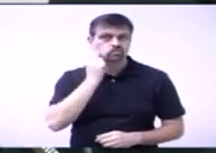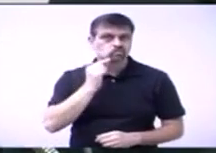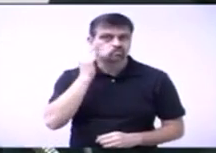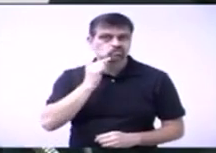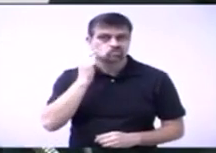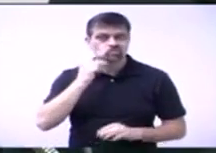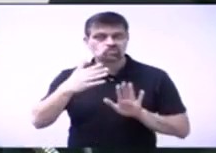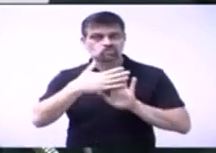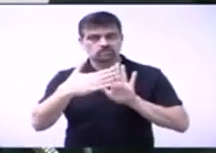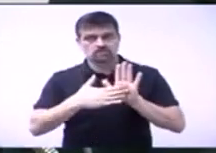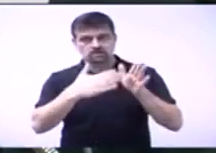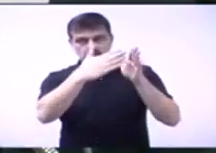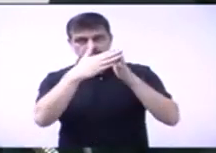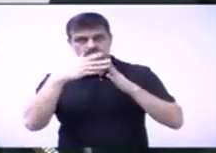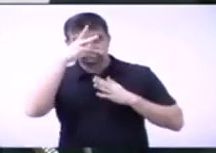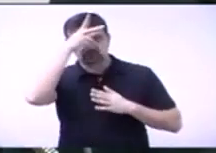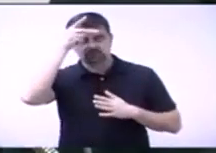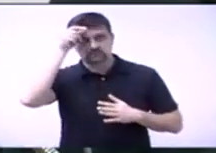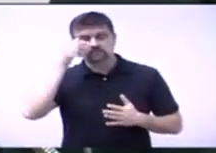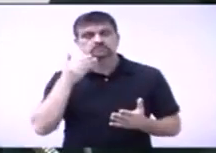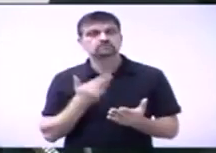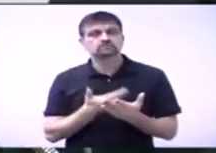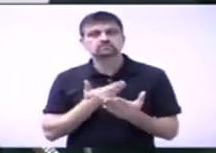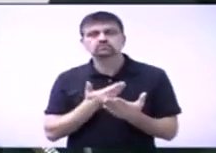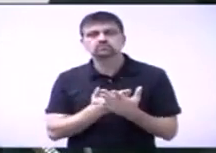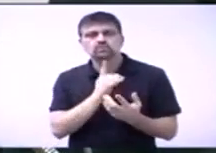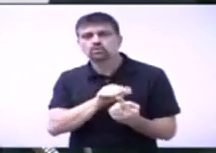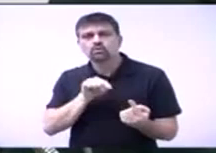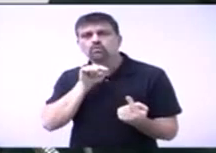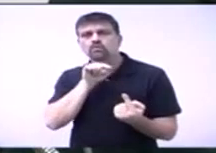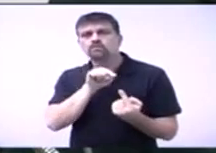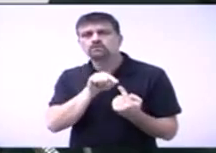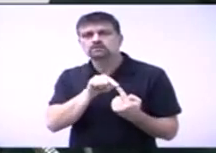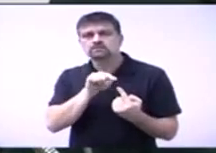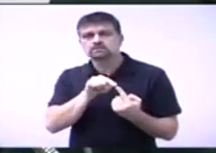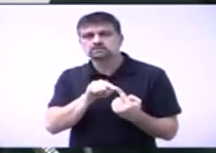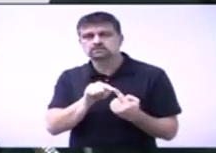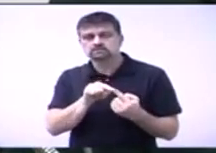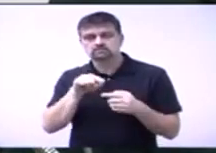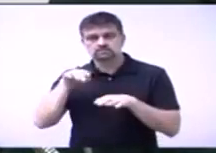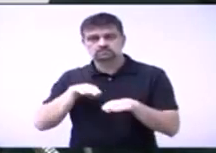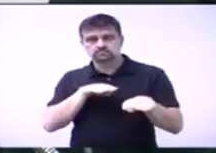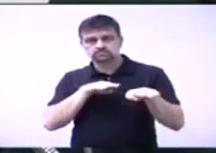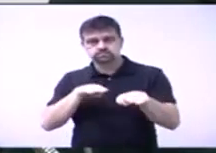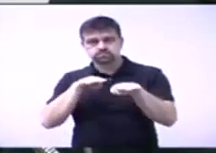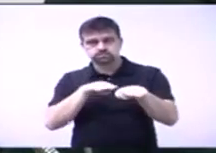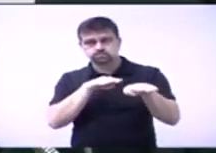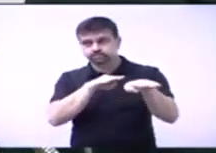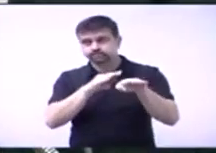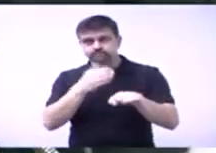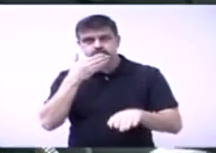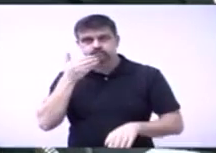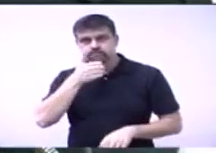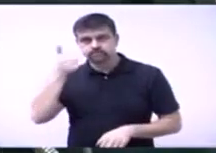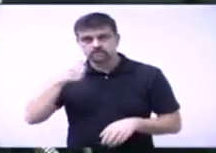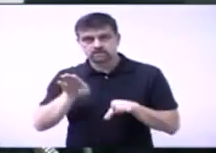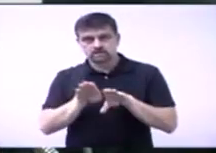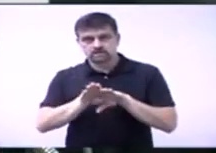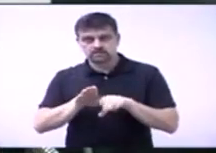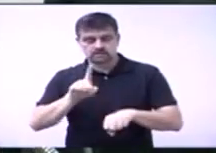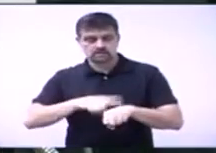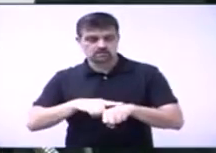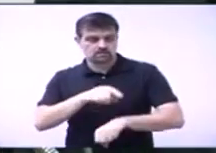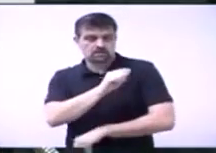Zelato, propõe ao Executivo estudos para melhorias no trânsito de embarque e desembarque